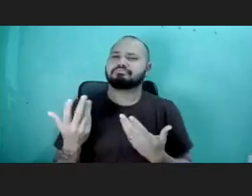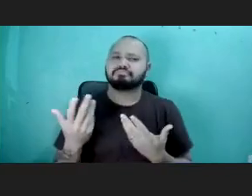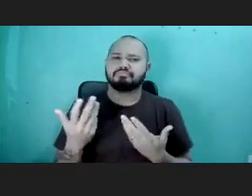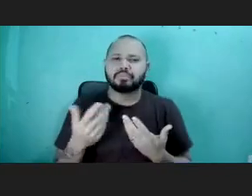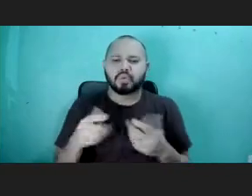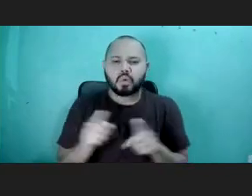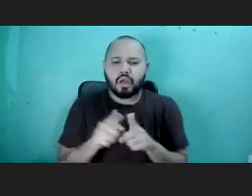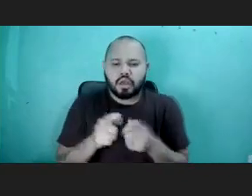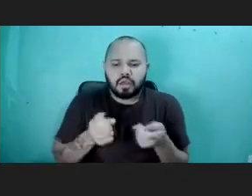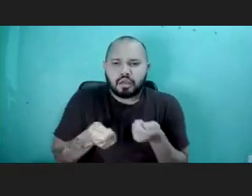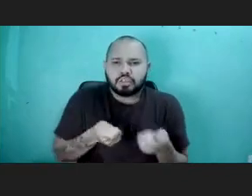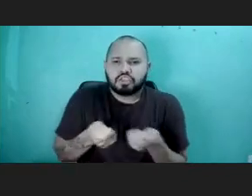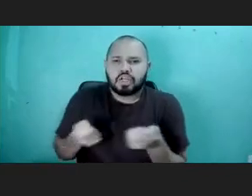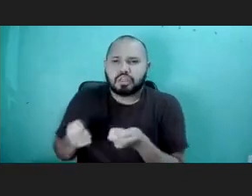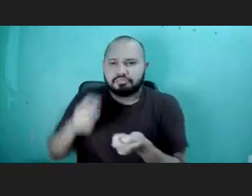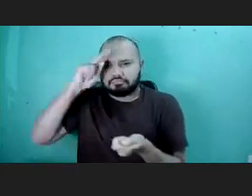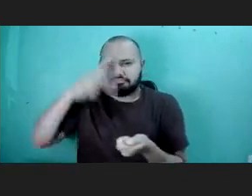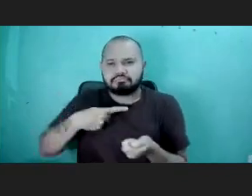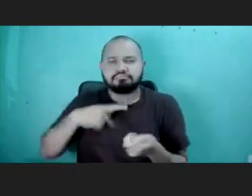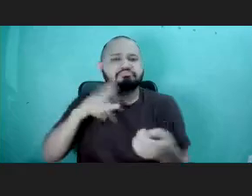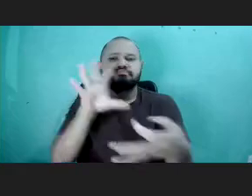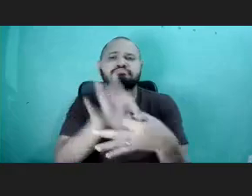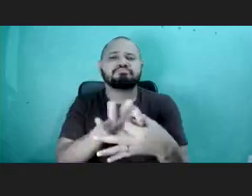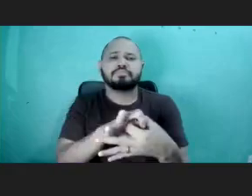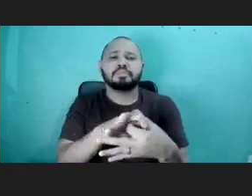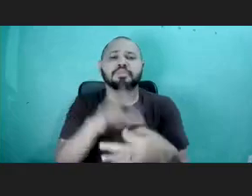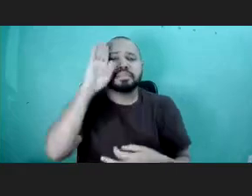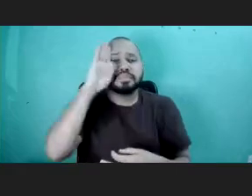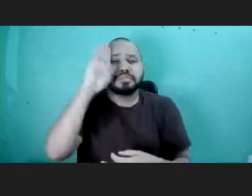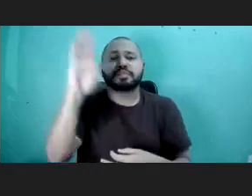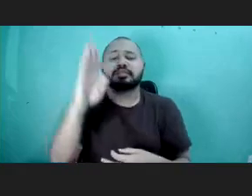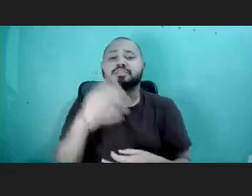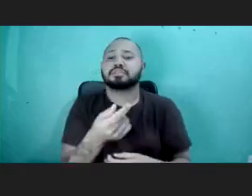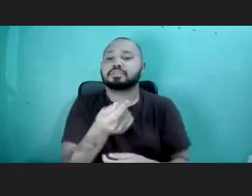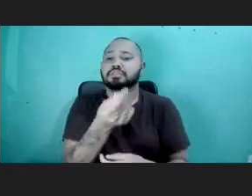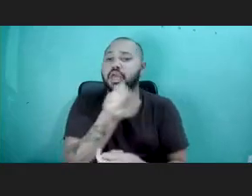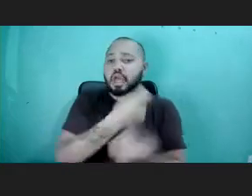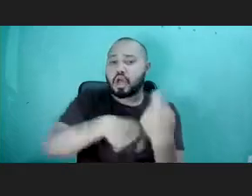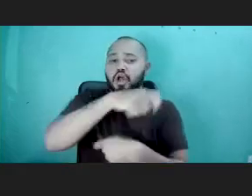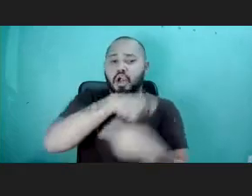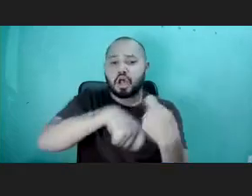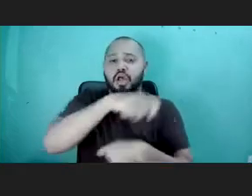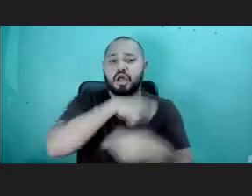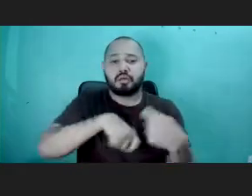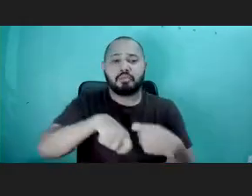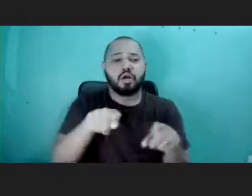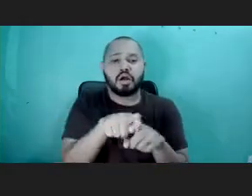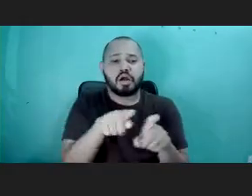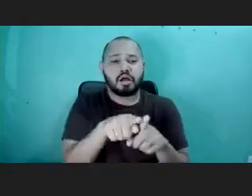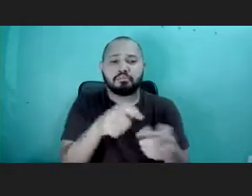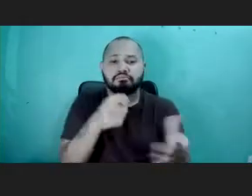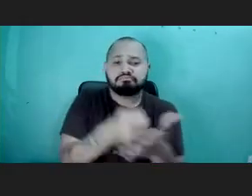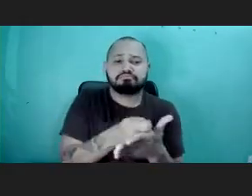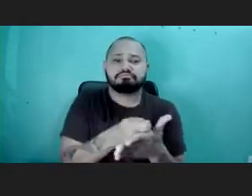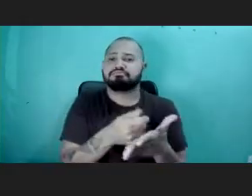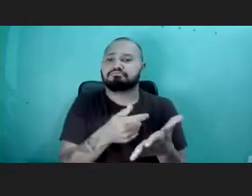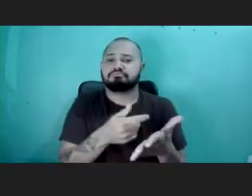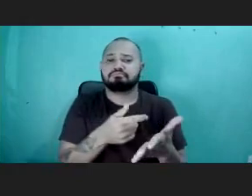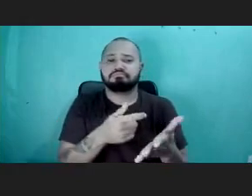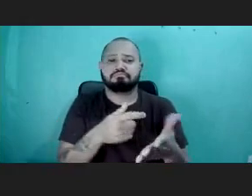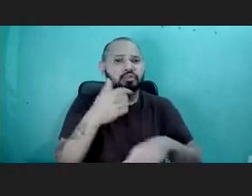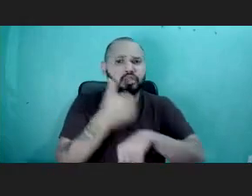muito espelhada nesse sistema econômico que está o tempo todo trazendo essas imposições, né?